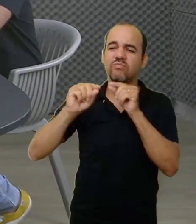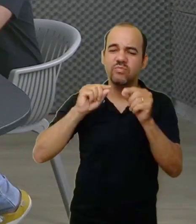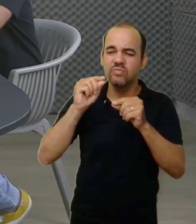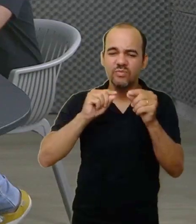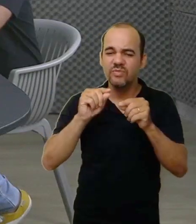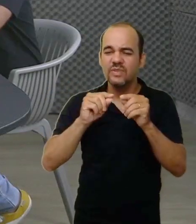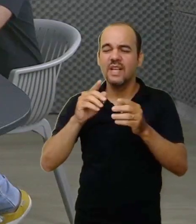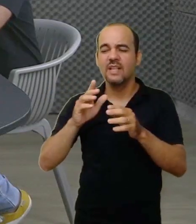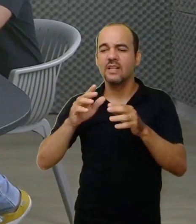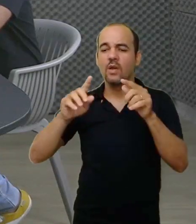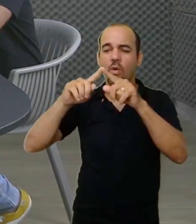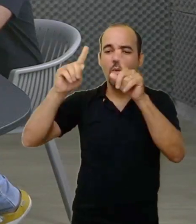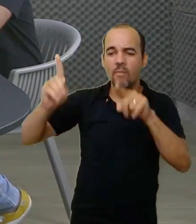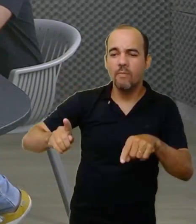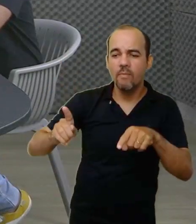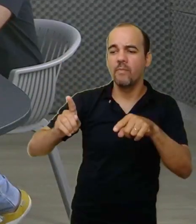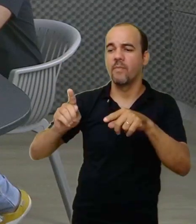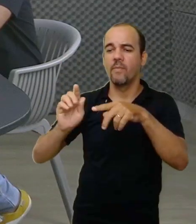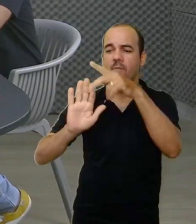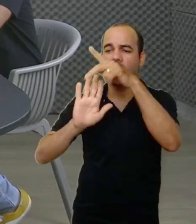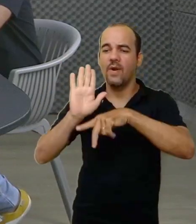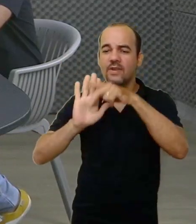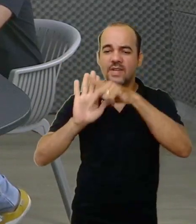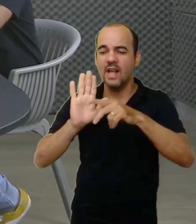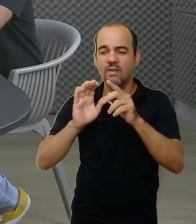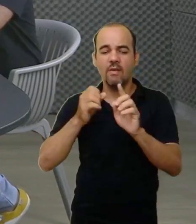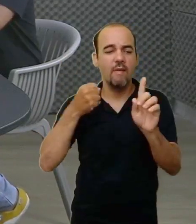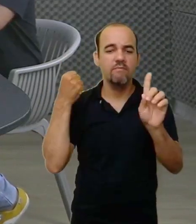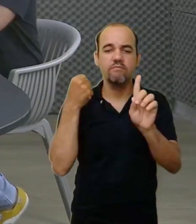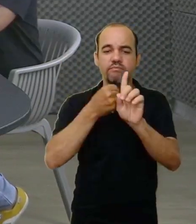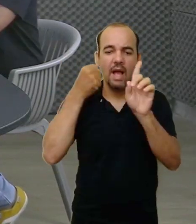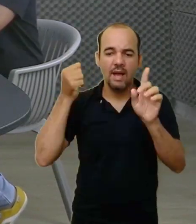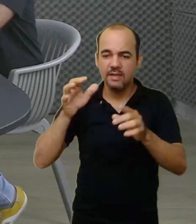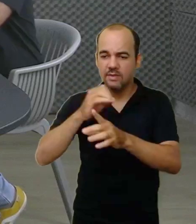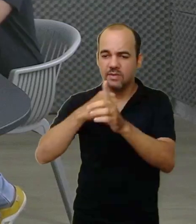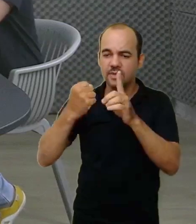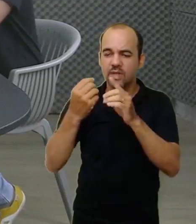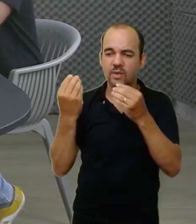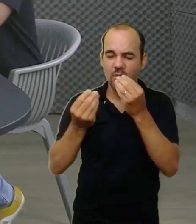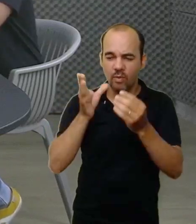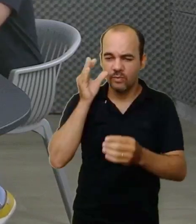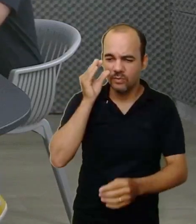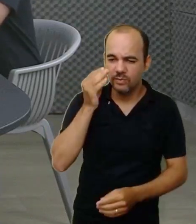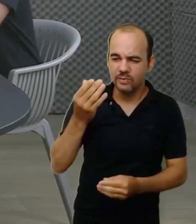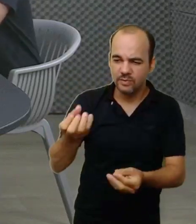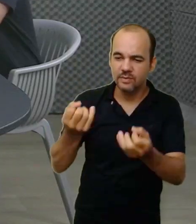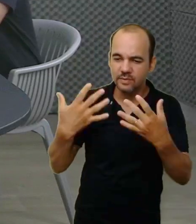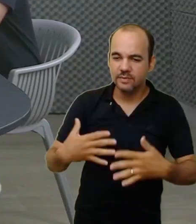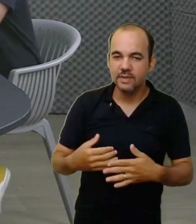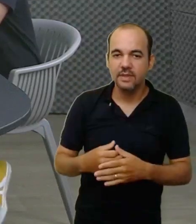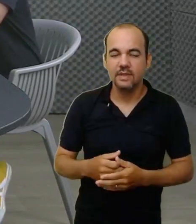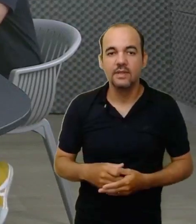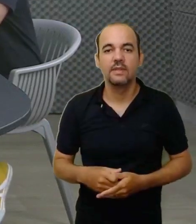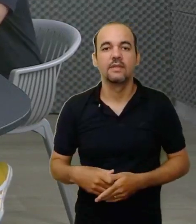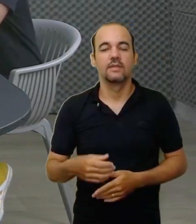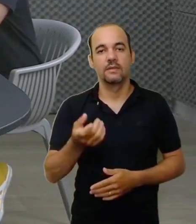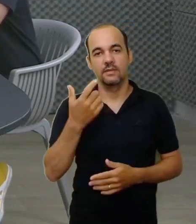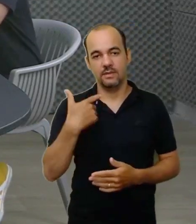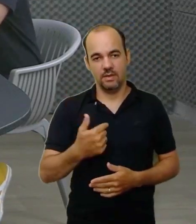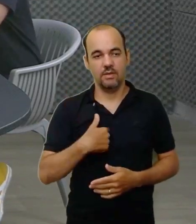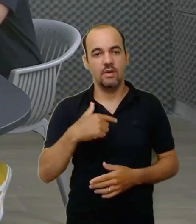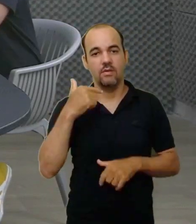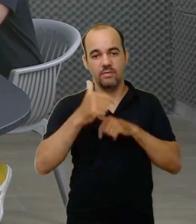é esse projeto, como é que ele impacta a sociedade. A gente está super curioso para saber, né? Então, eu trabalho